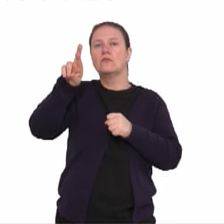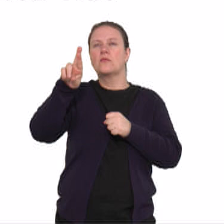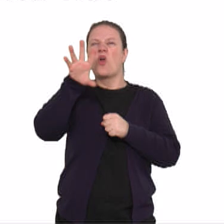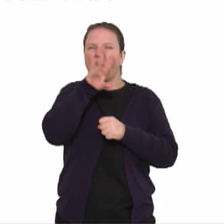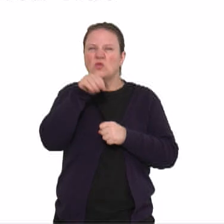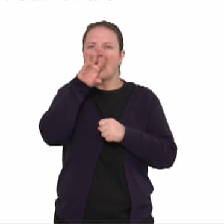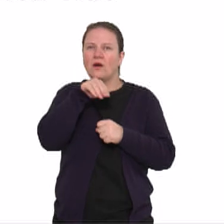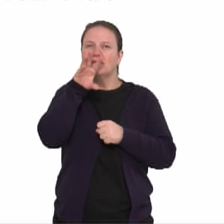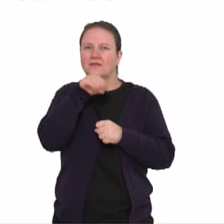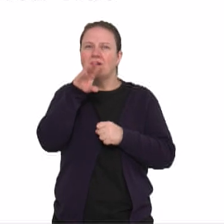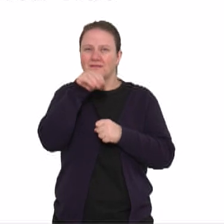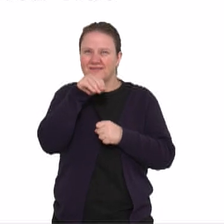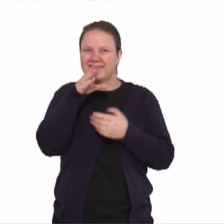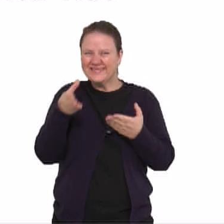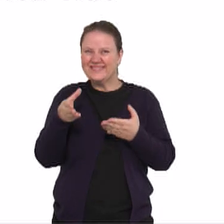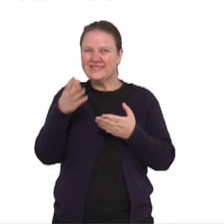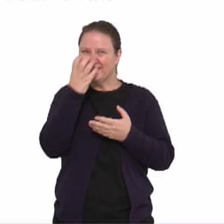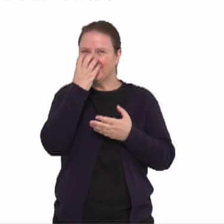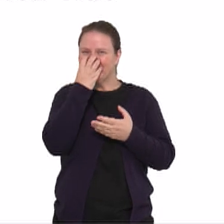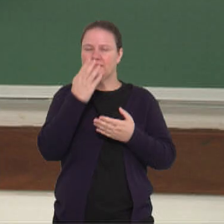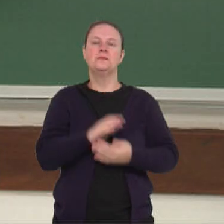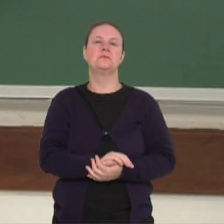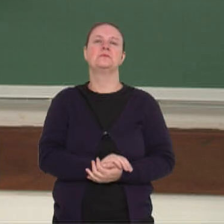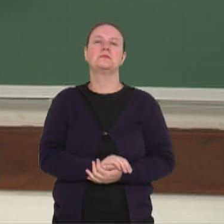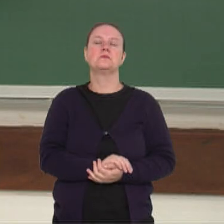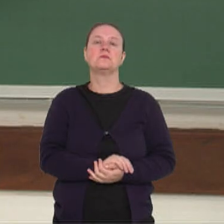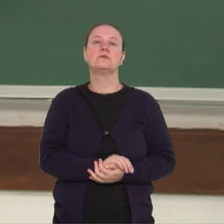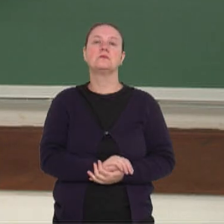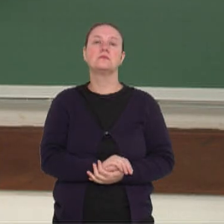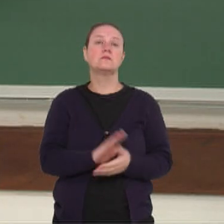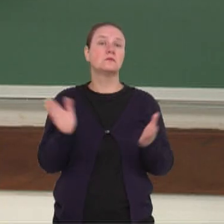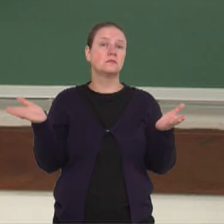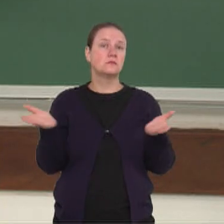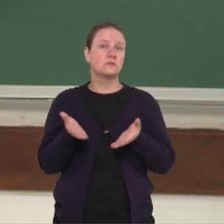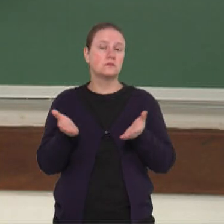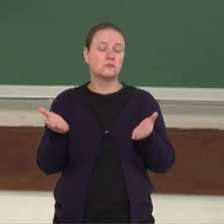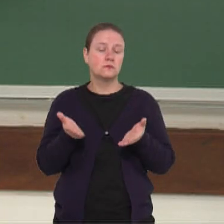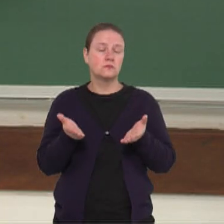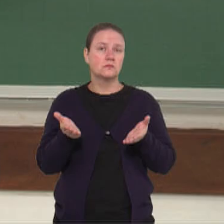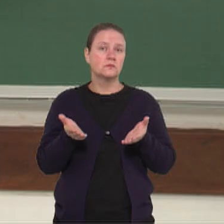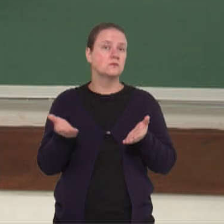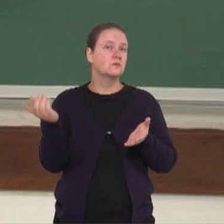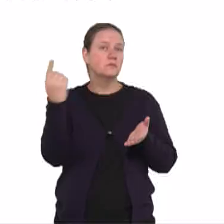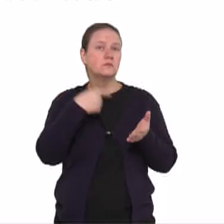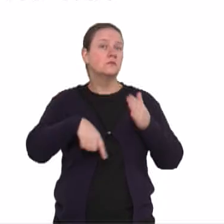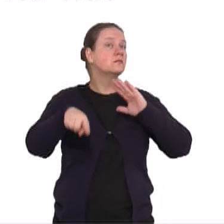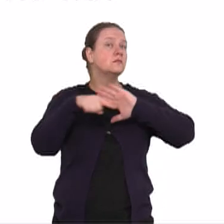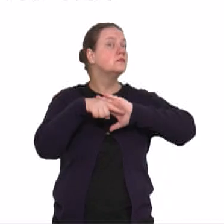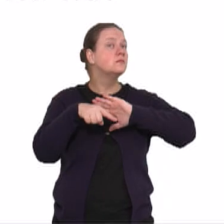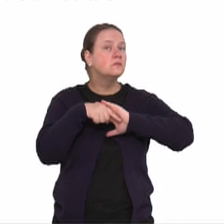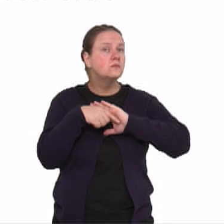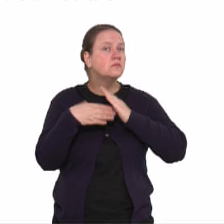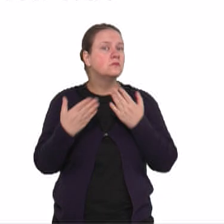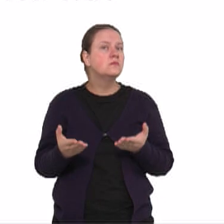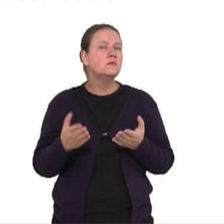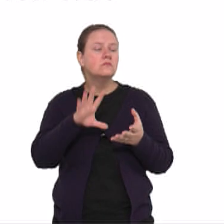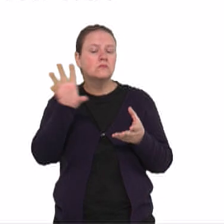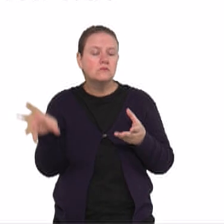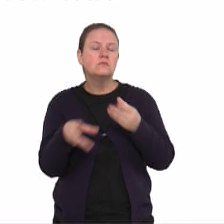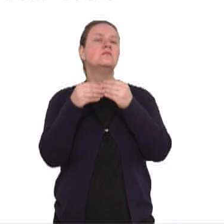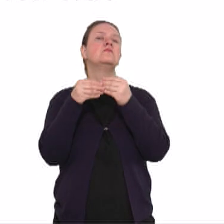Bem, para a forma negativa, basta acrescentar o quê?